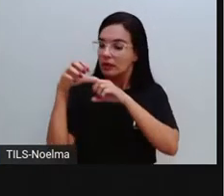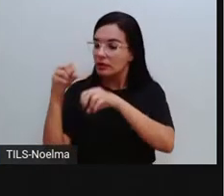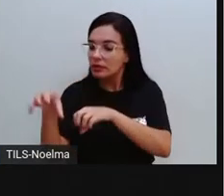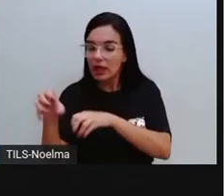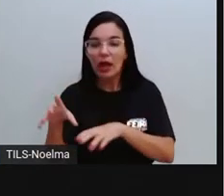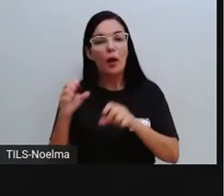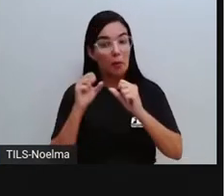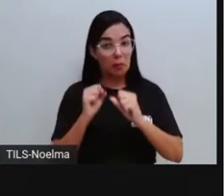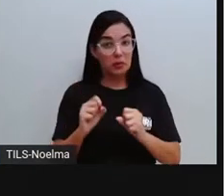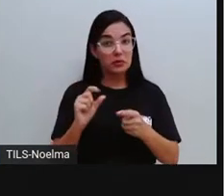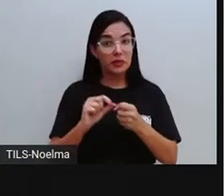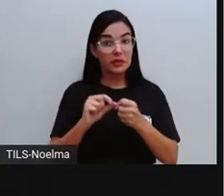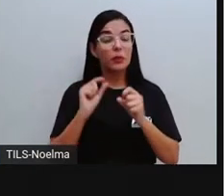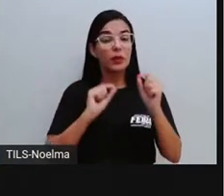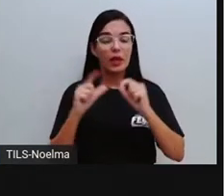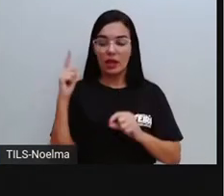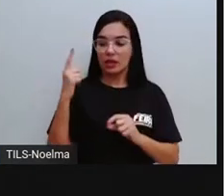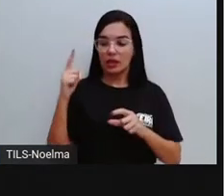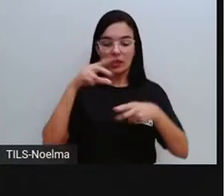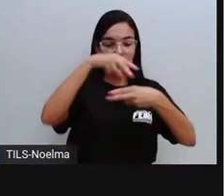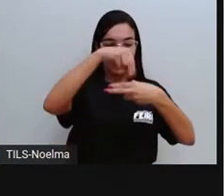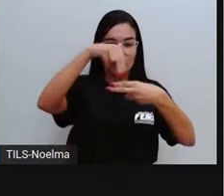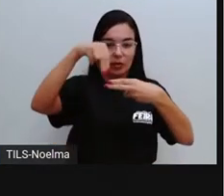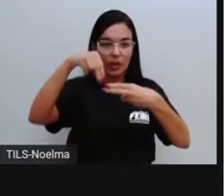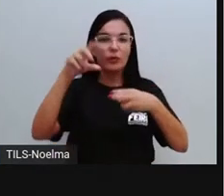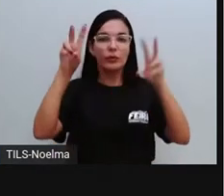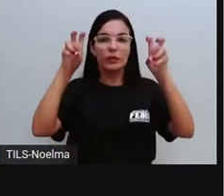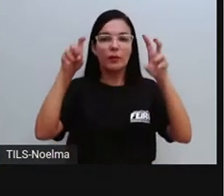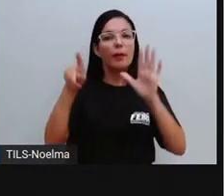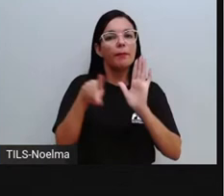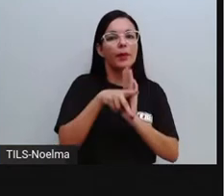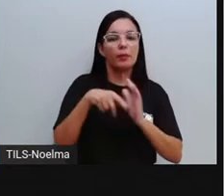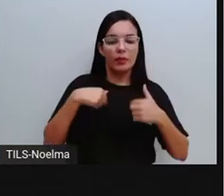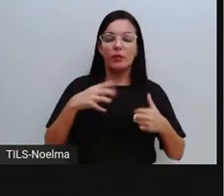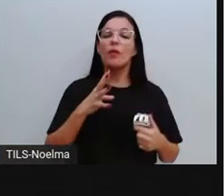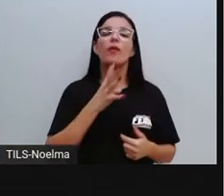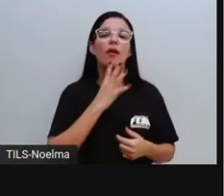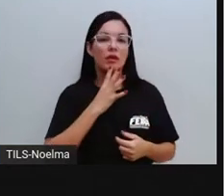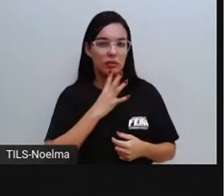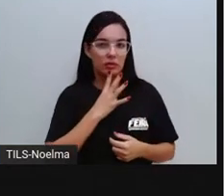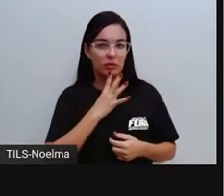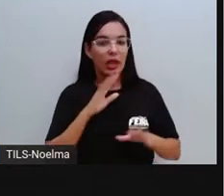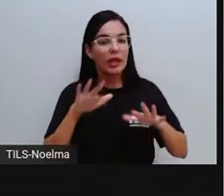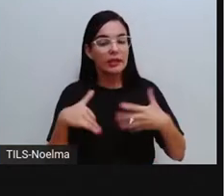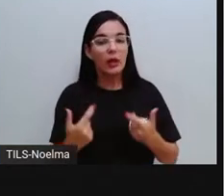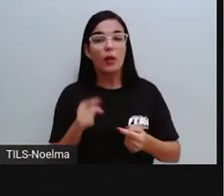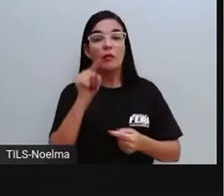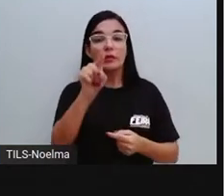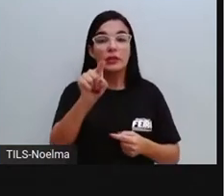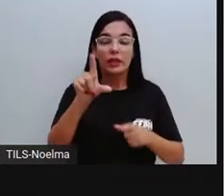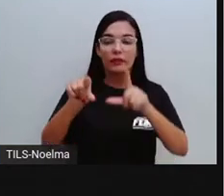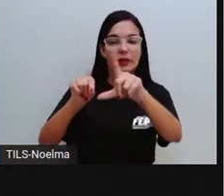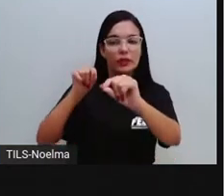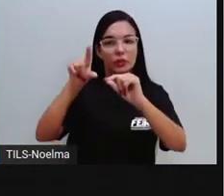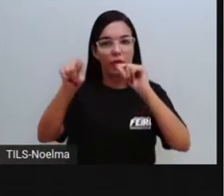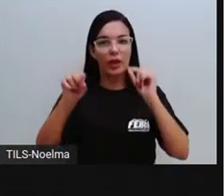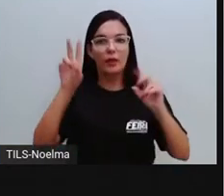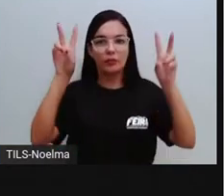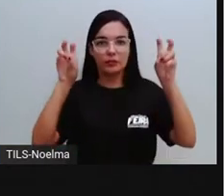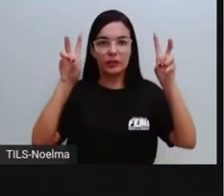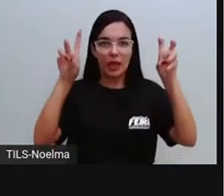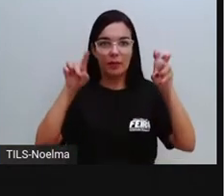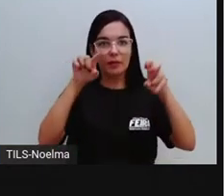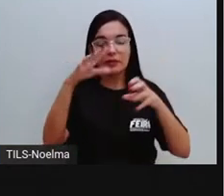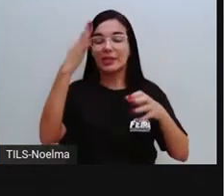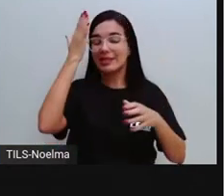cordel falando sobre a educação, que é algo que eu conheço, algo que eu sei. Então escolha um tema que vocês tenham afinidade, que vocês